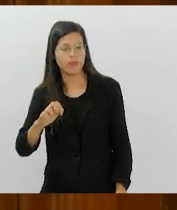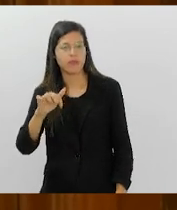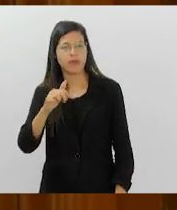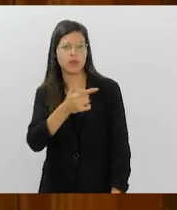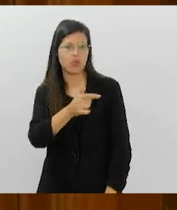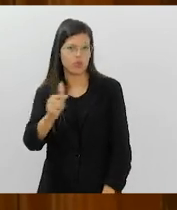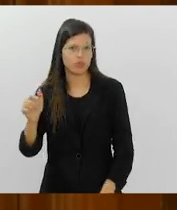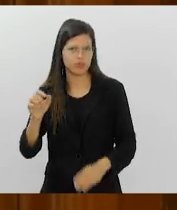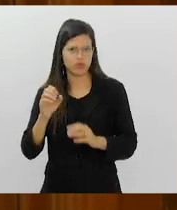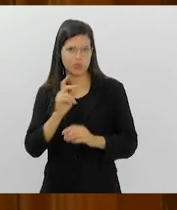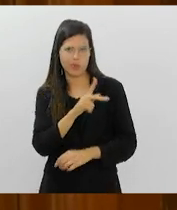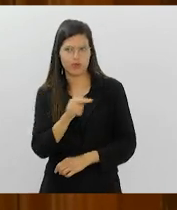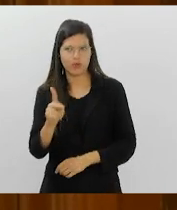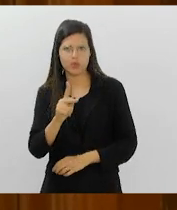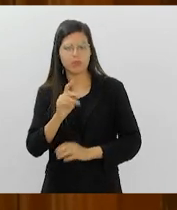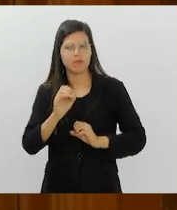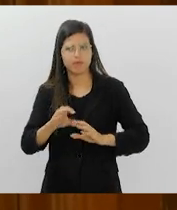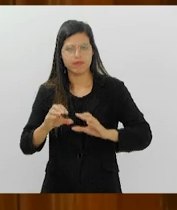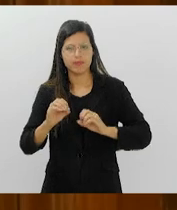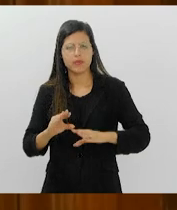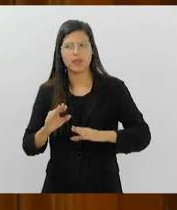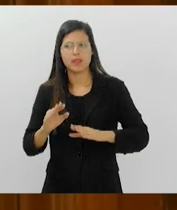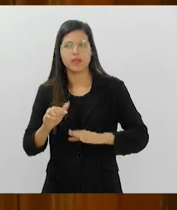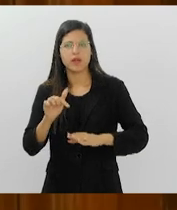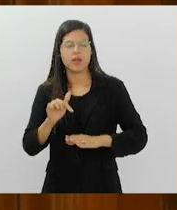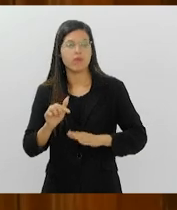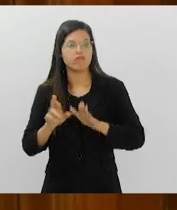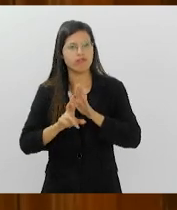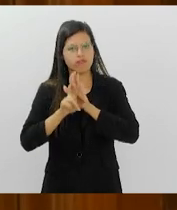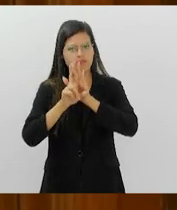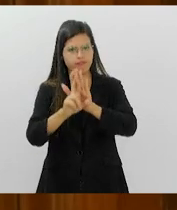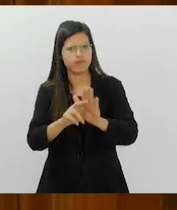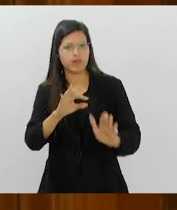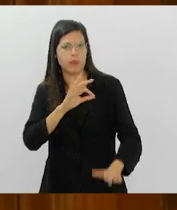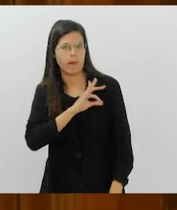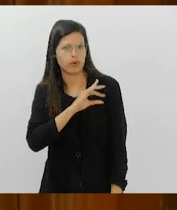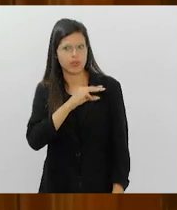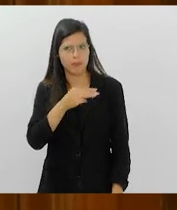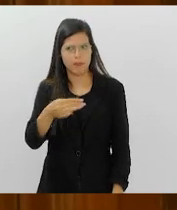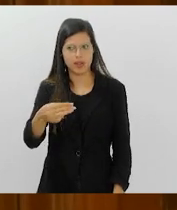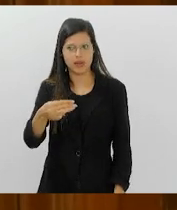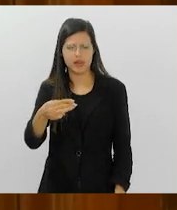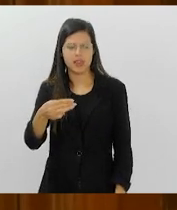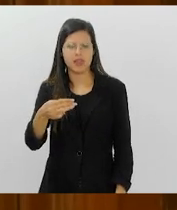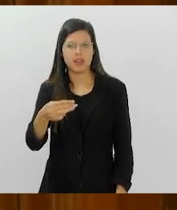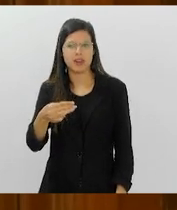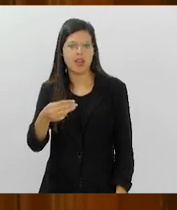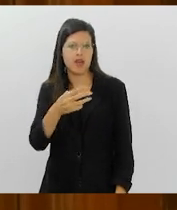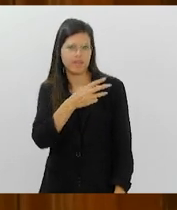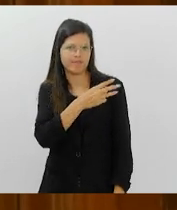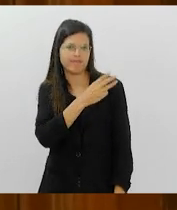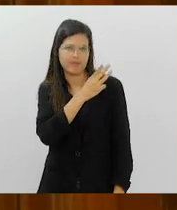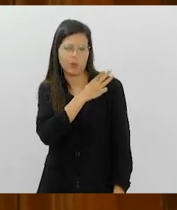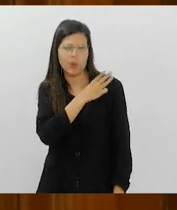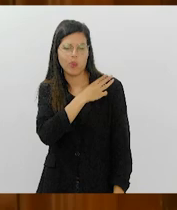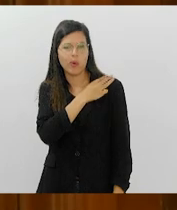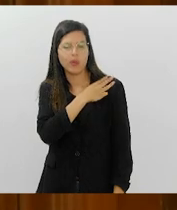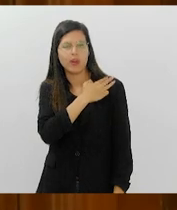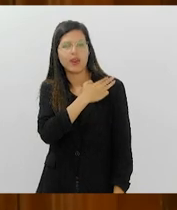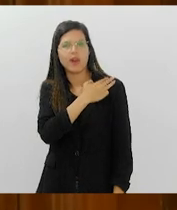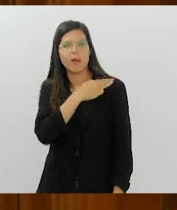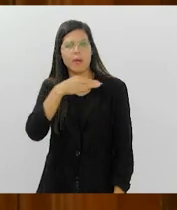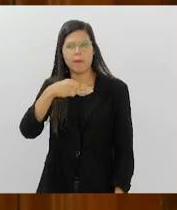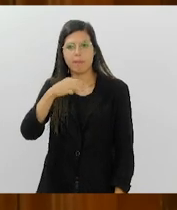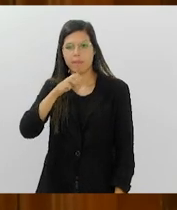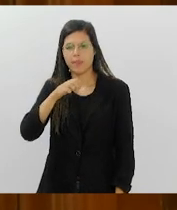a mensagem que fica como representante da Polícia Militar, com a permissão do Coronel Menezes, e aqui fica registrado também,